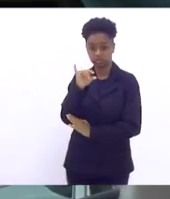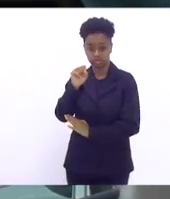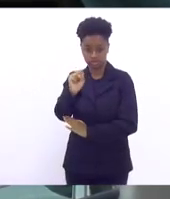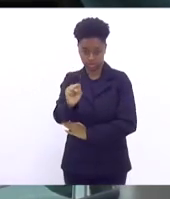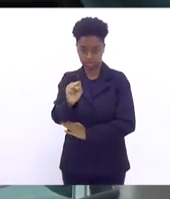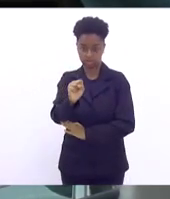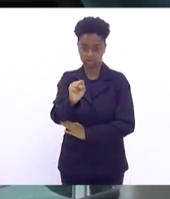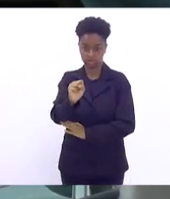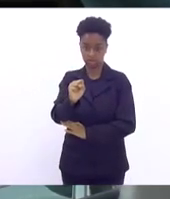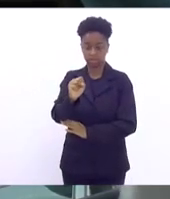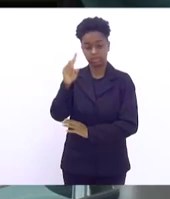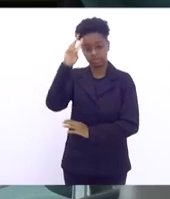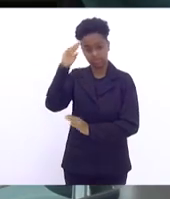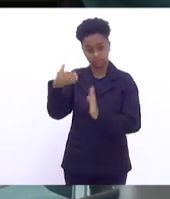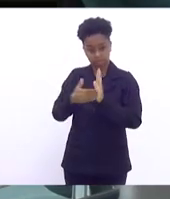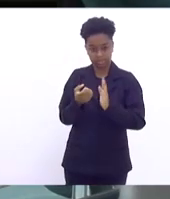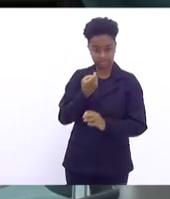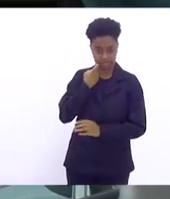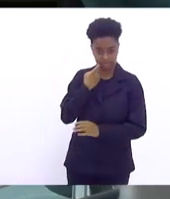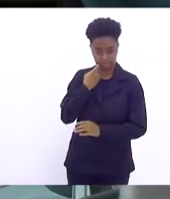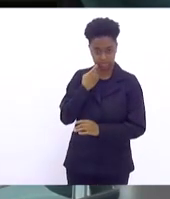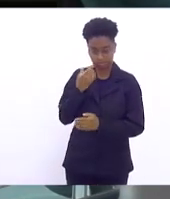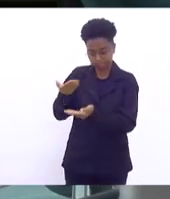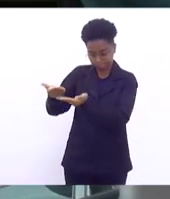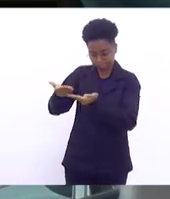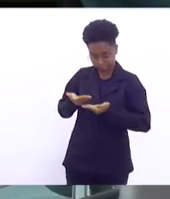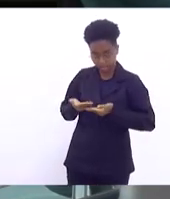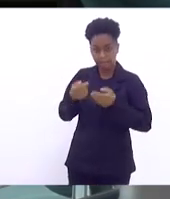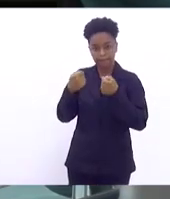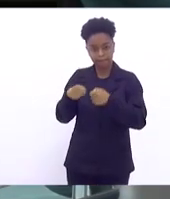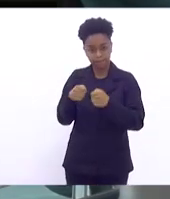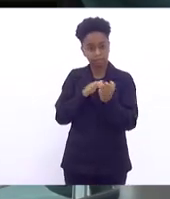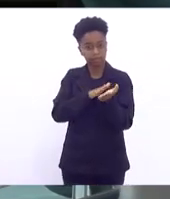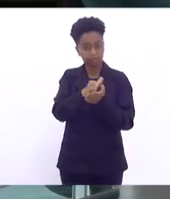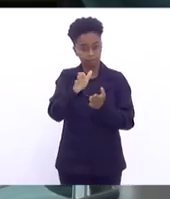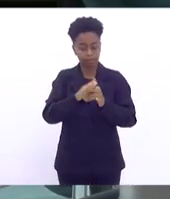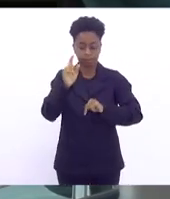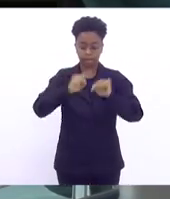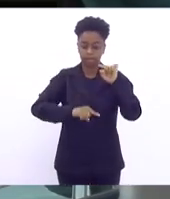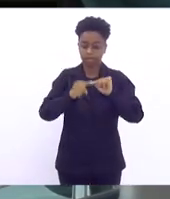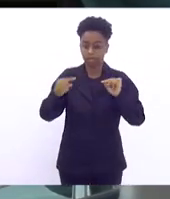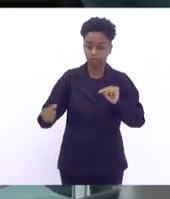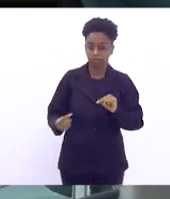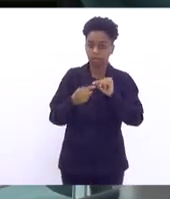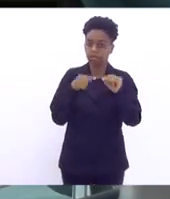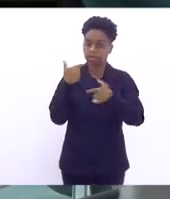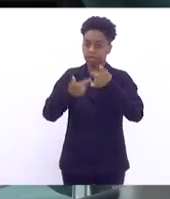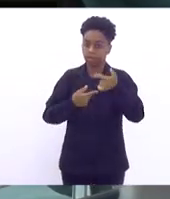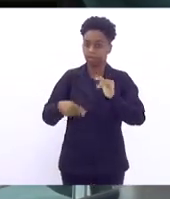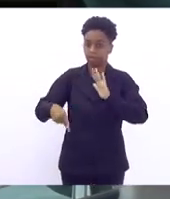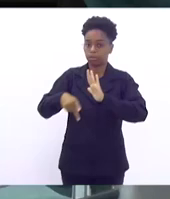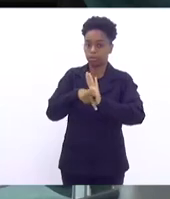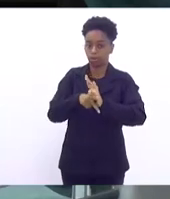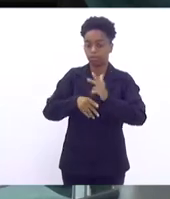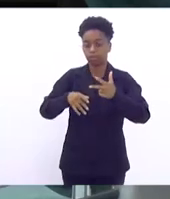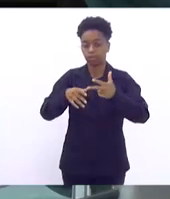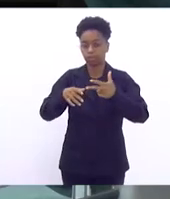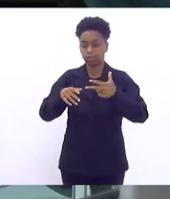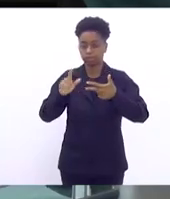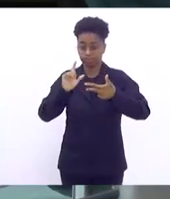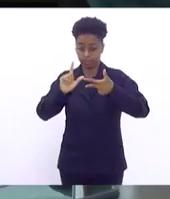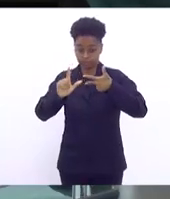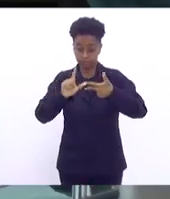úteis da data de recebimento de matéria referente aos trabalhos do Poder Legislativo de